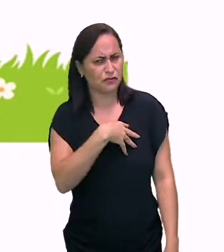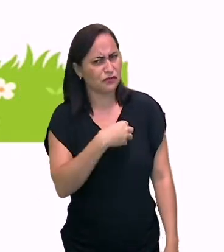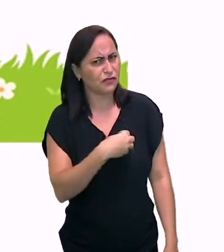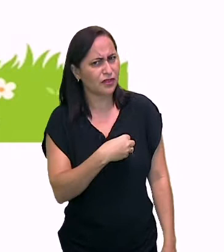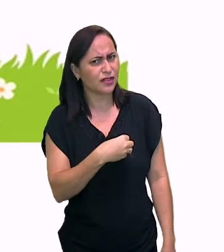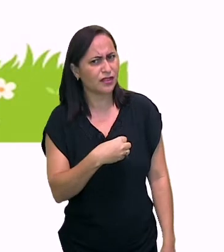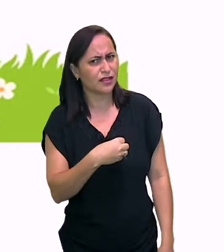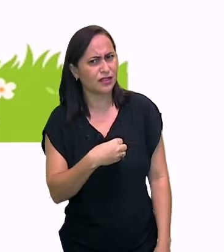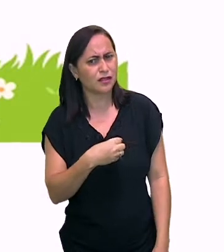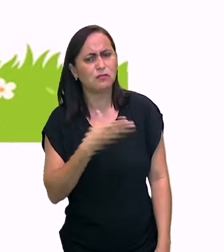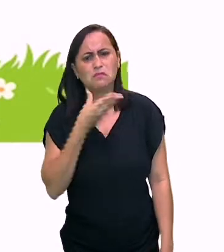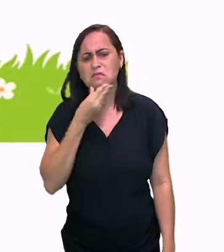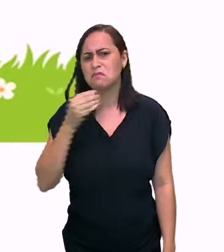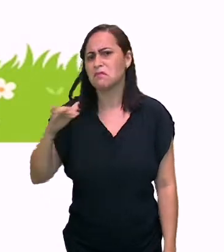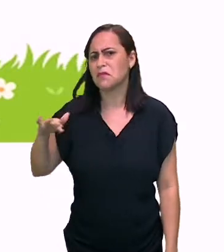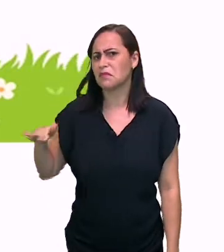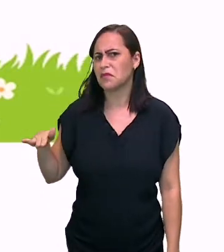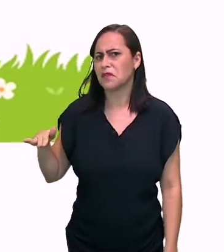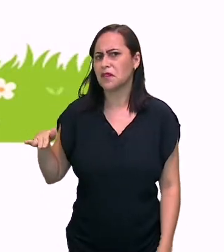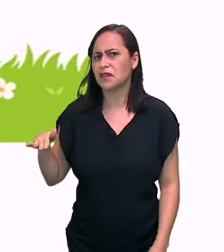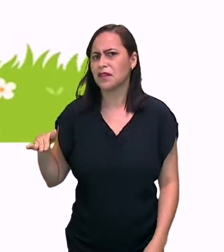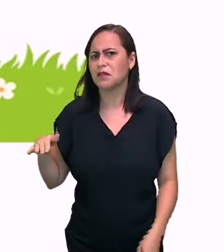filho, menino,